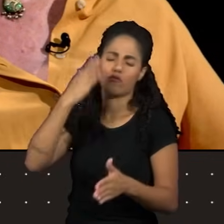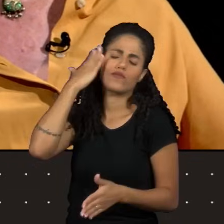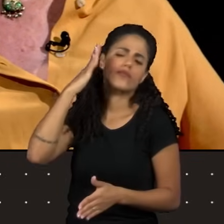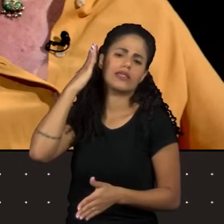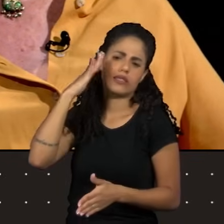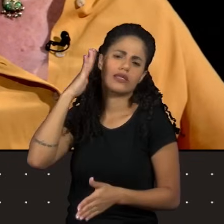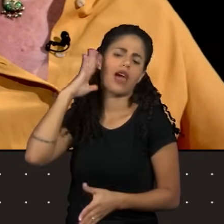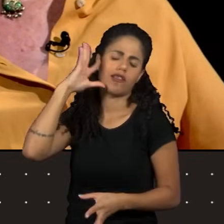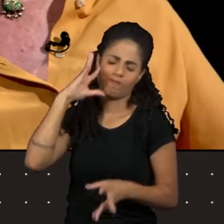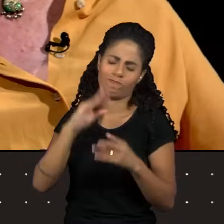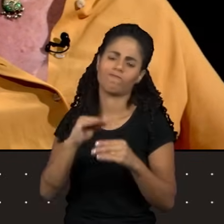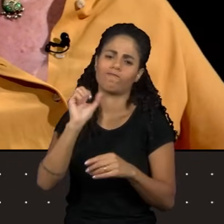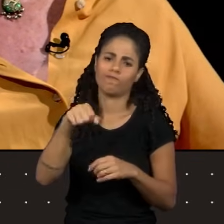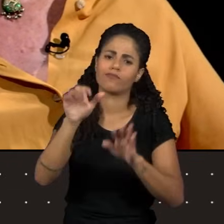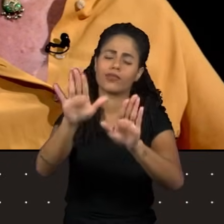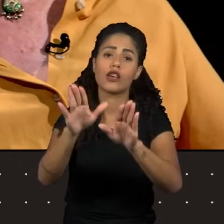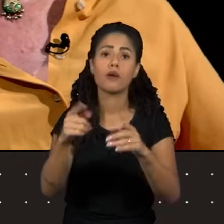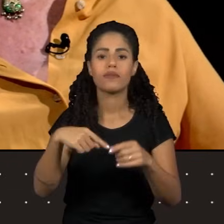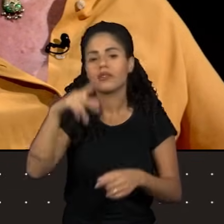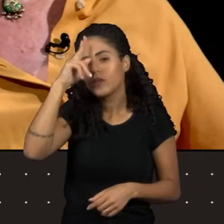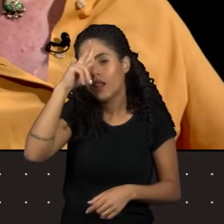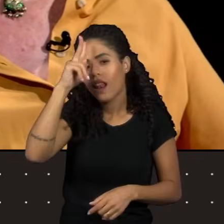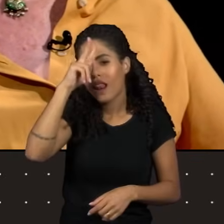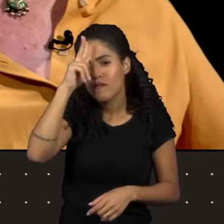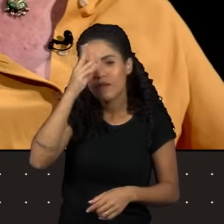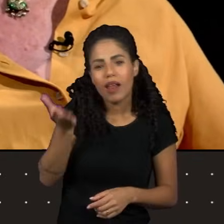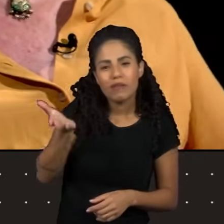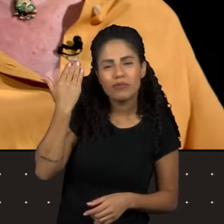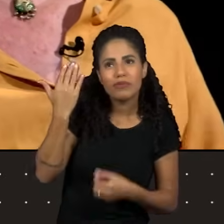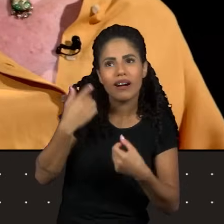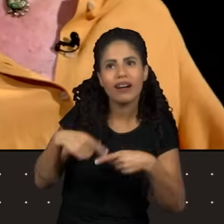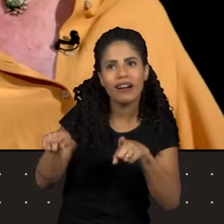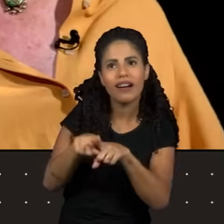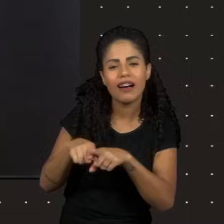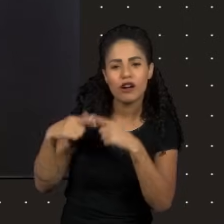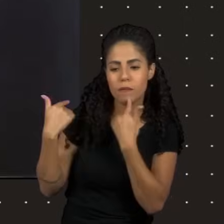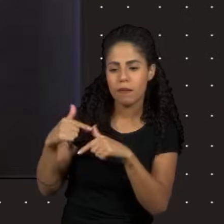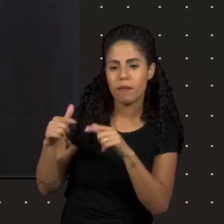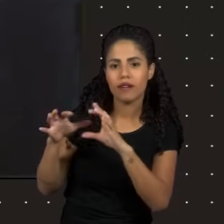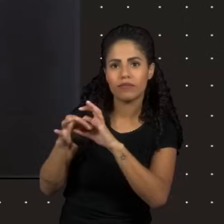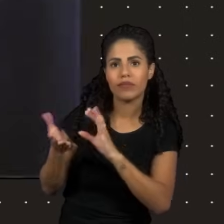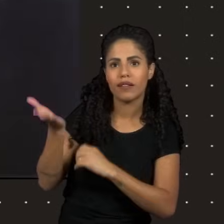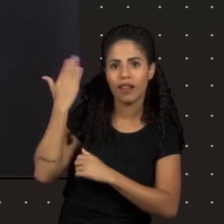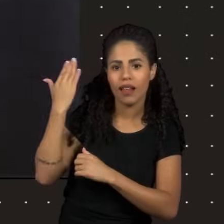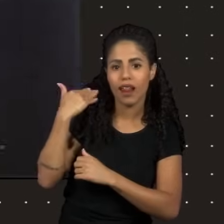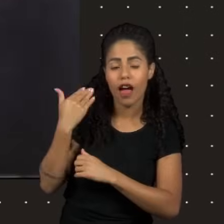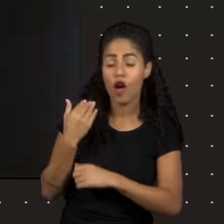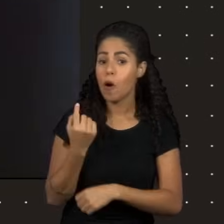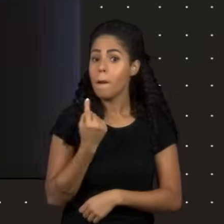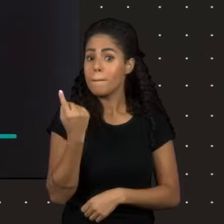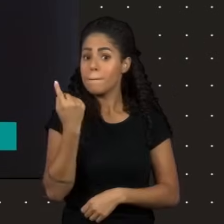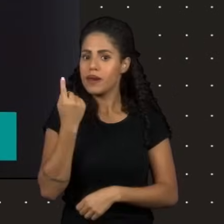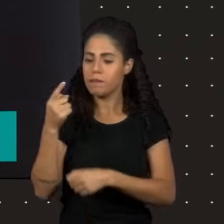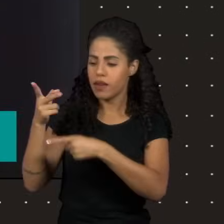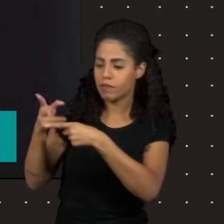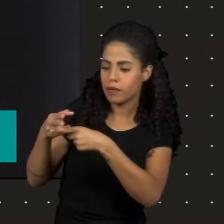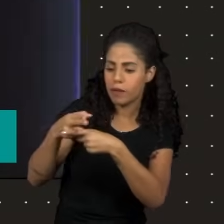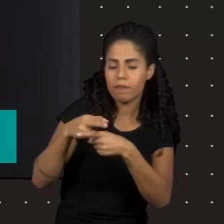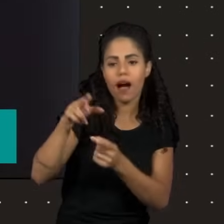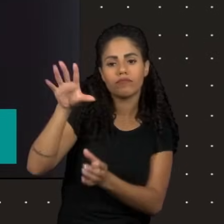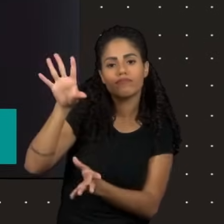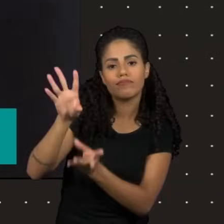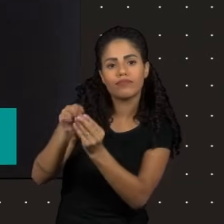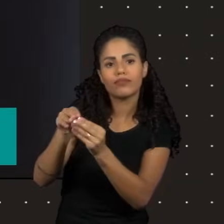perfeitamente. Mas eu lembrei muito da nossa parceria no Sangria, que é o primeiro curta que eu fiz